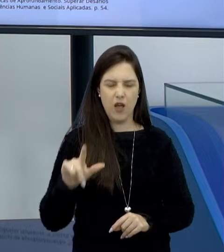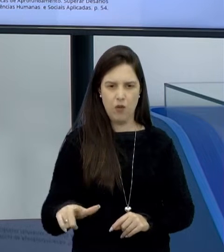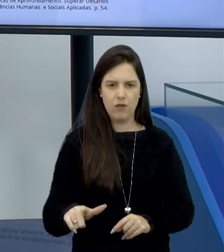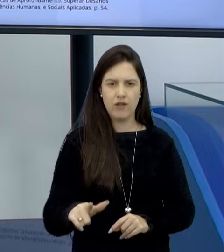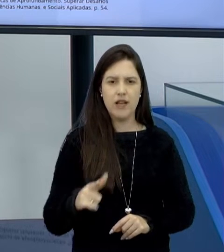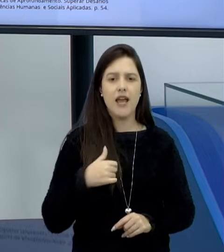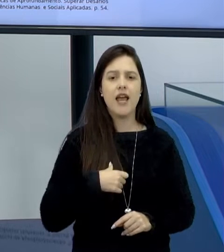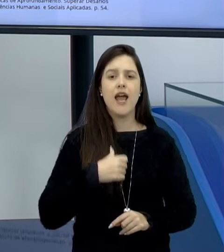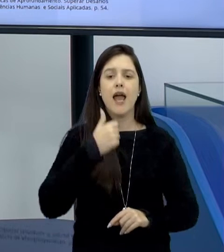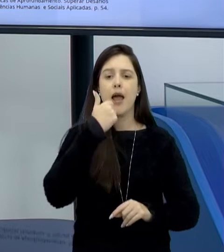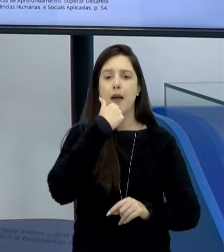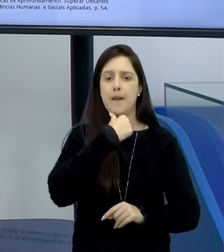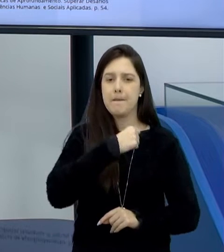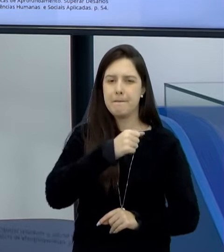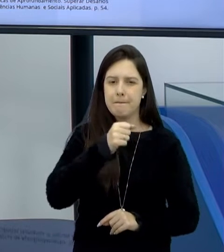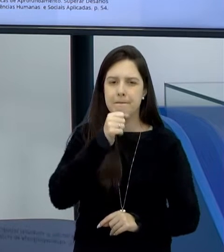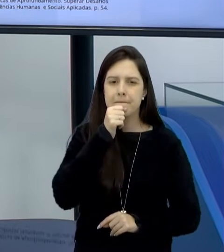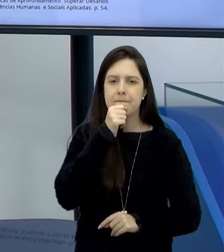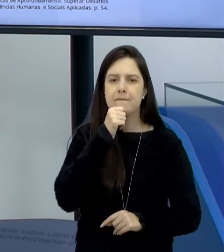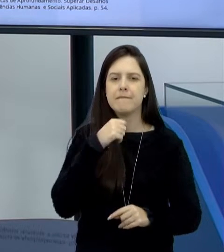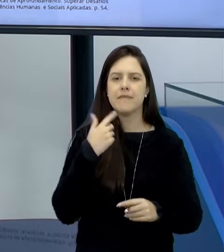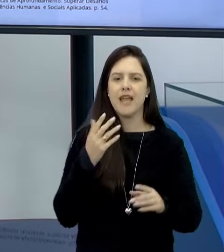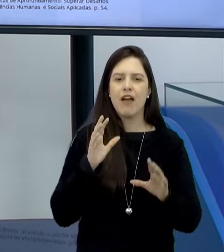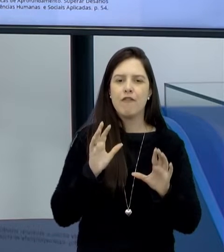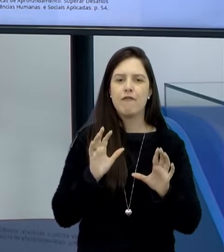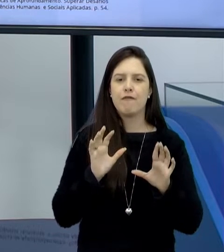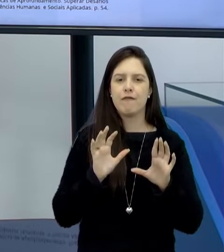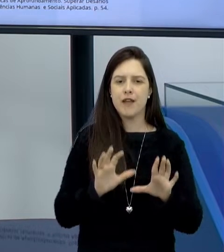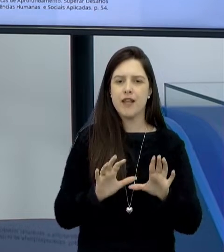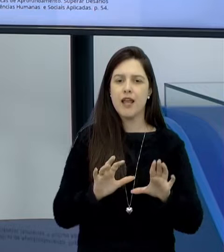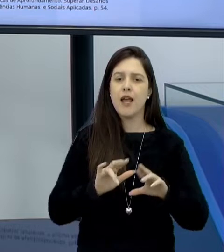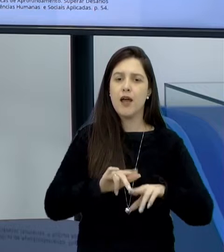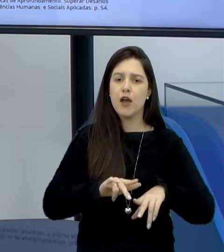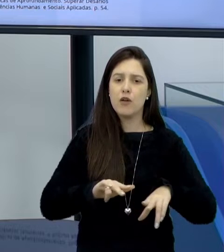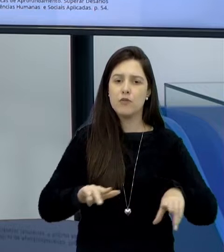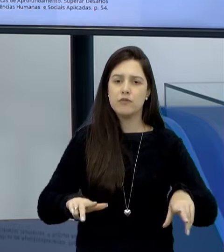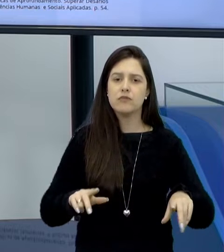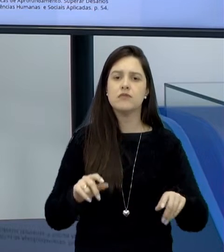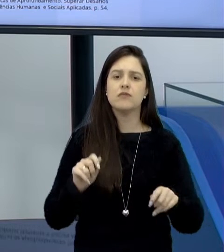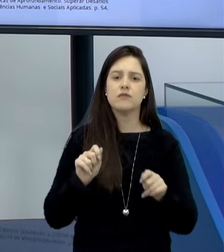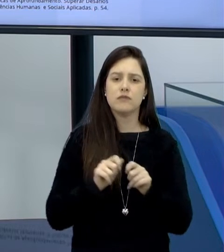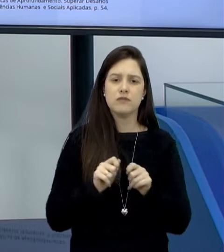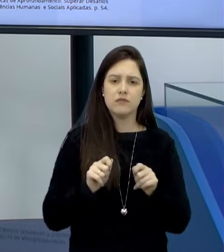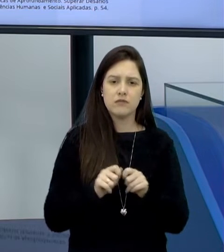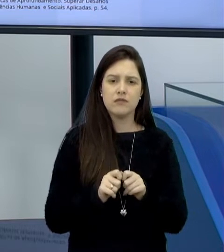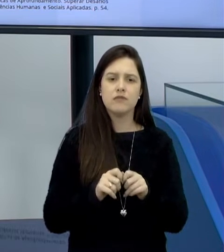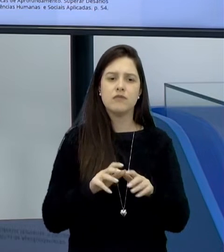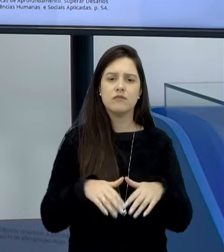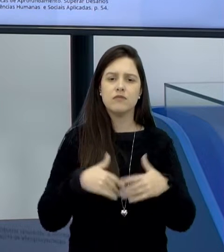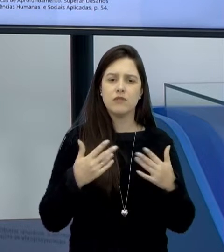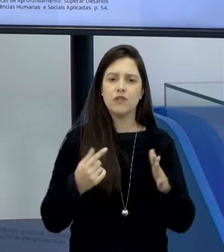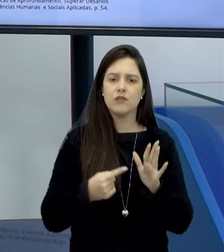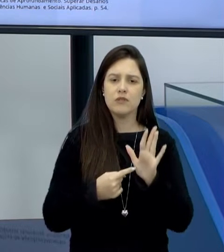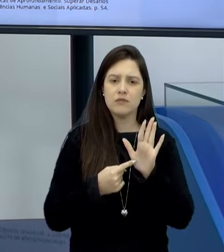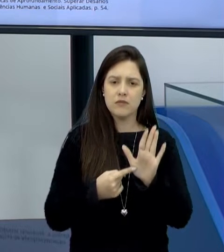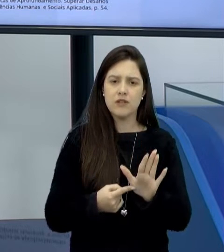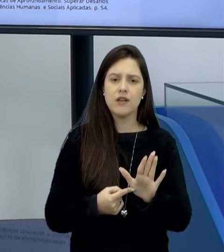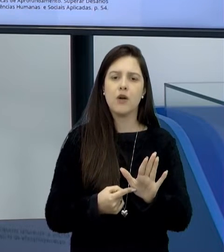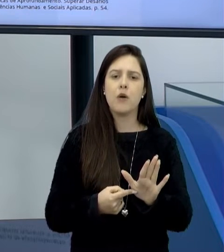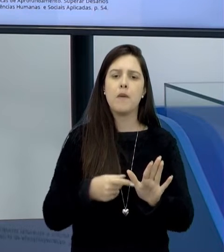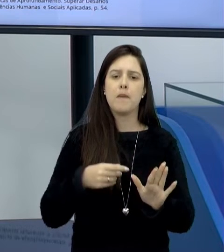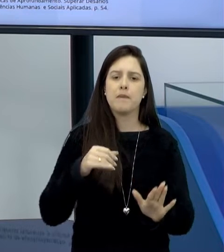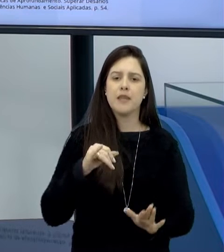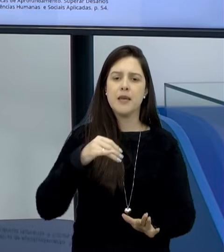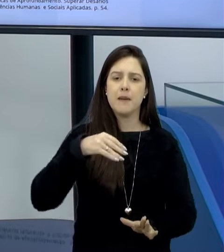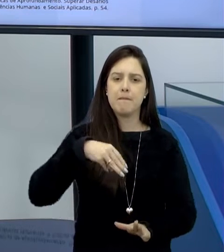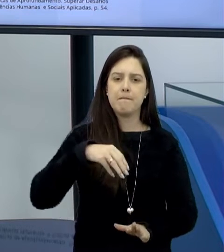a manifestação do bloco, é a festa. Da mesma maneira que o carnaval também é uma manifestação, um patrimônio